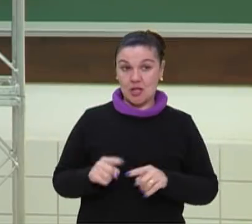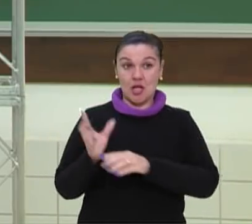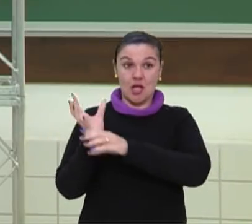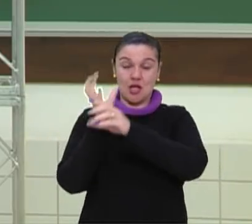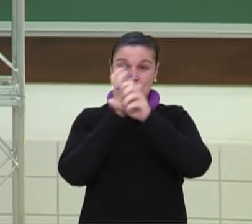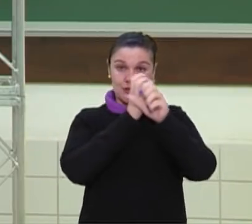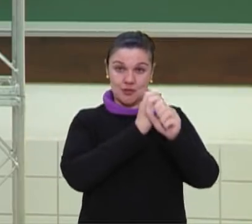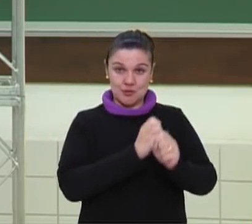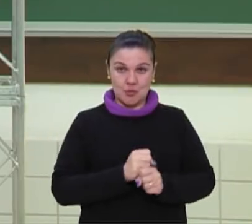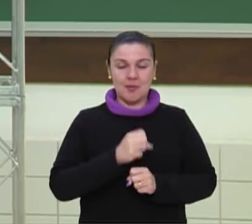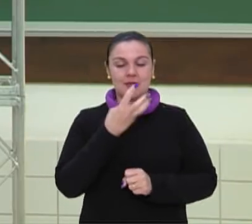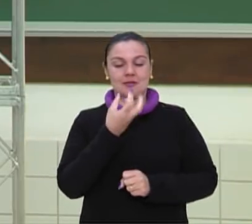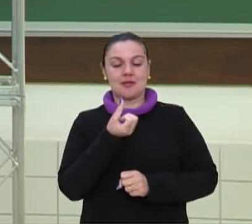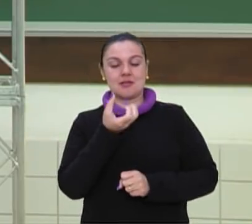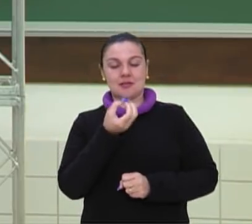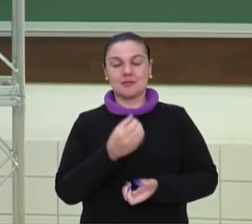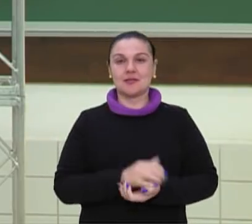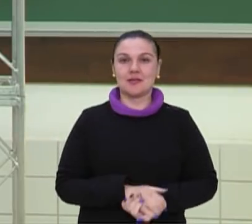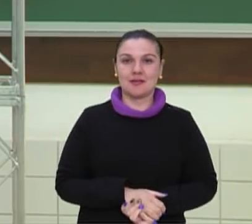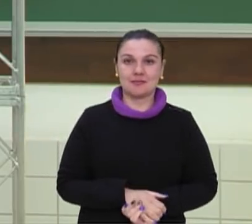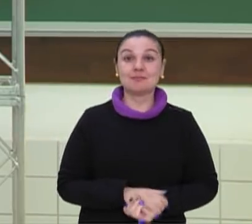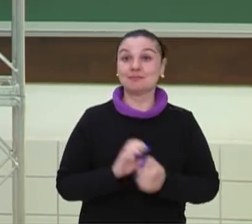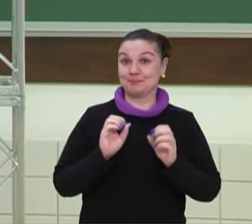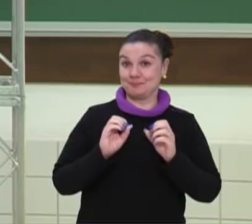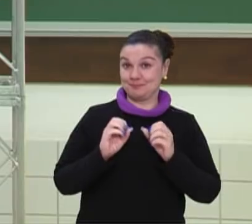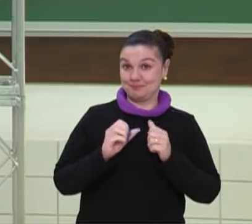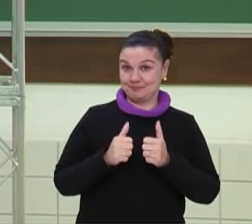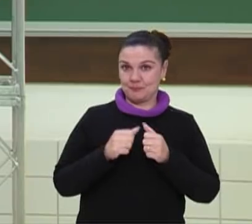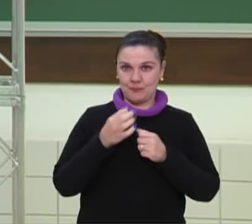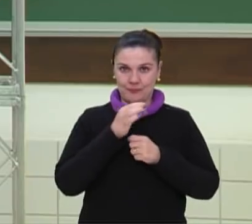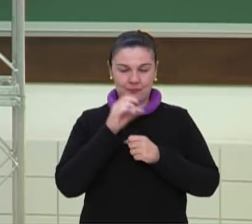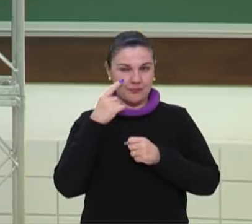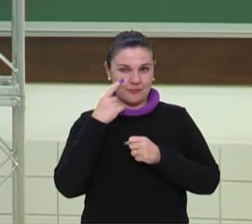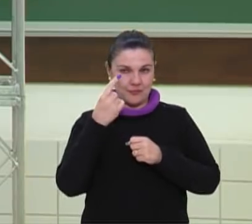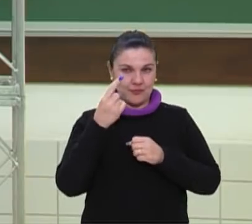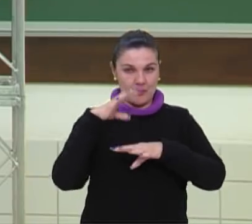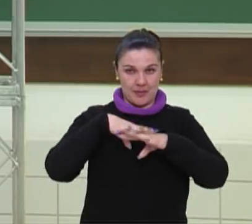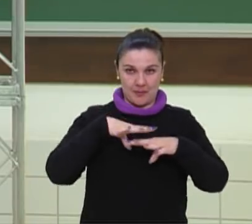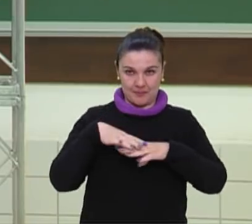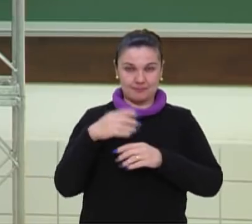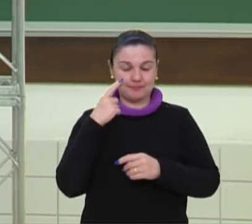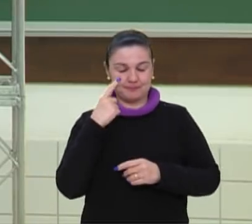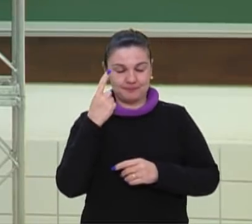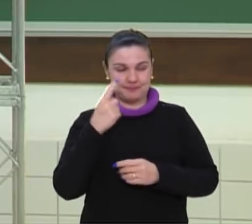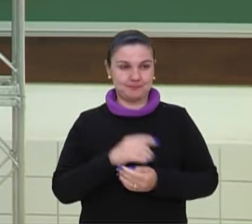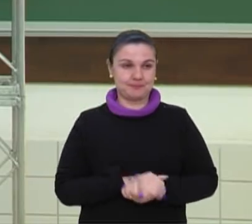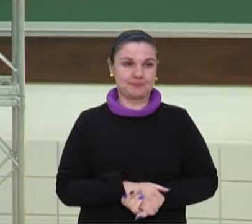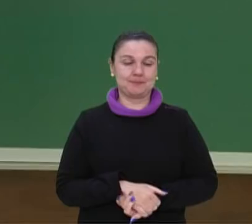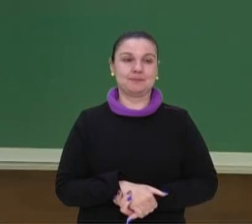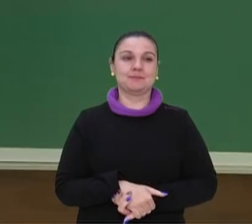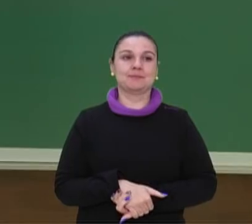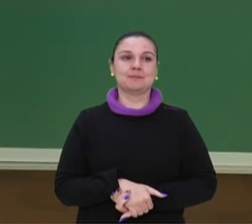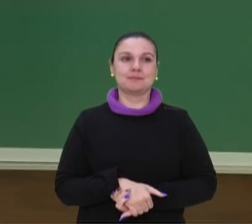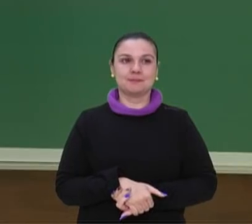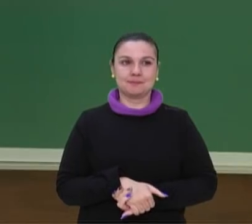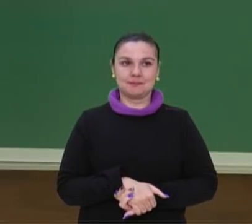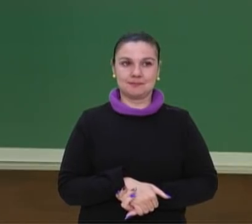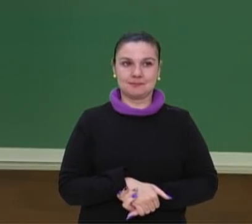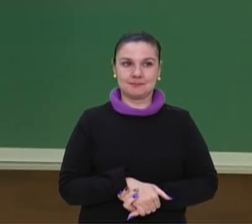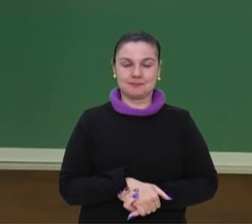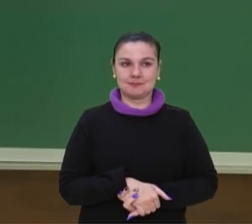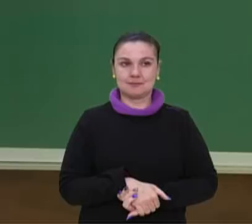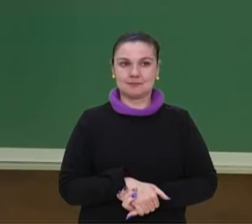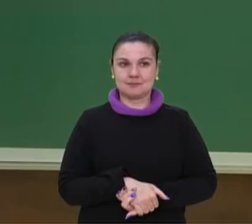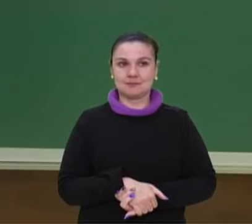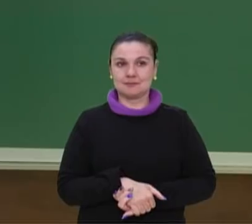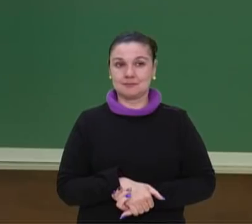4 ângulos, a gente vai ter 360 graus. Vamos ver aqui matematicamente? Vamos lá. Então, nós